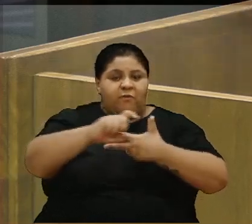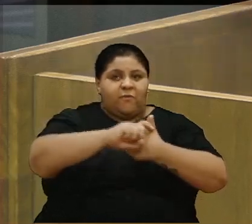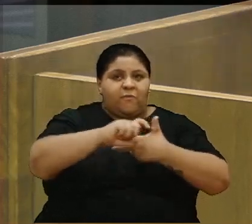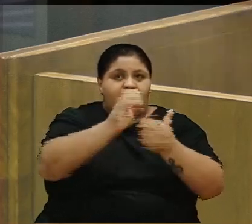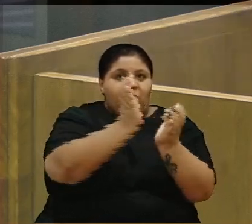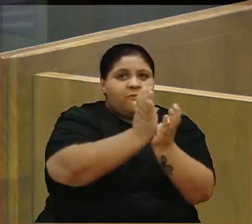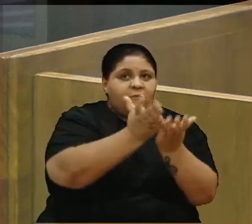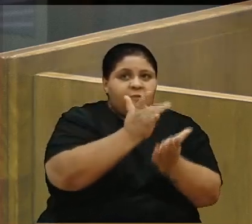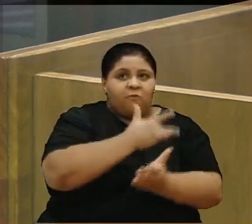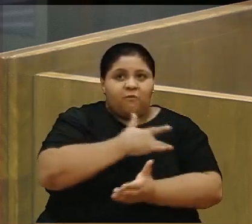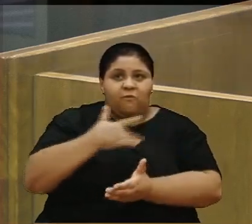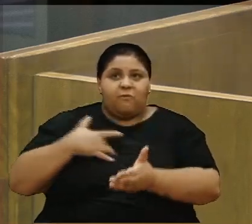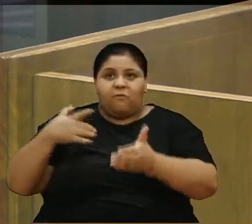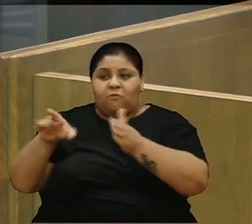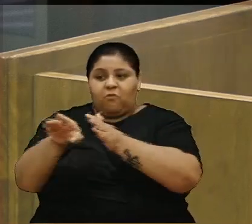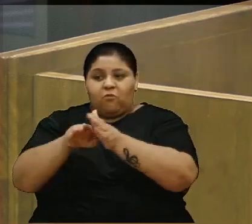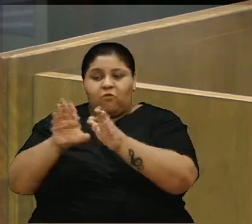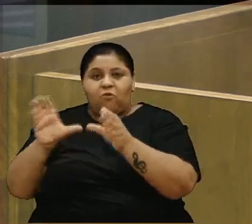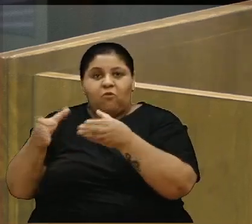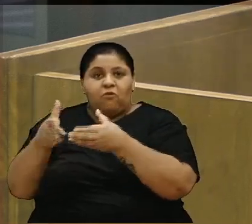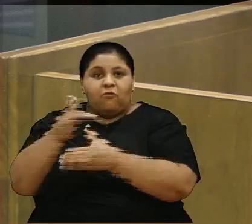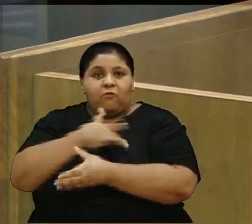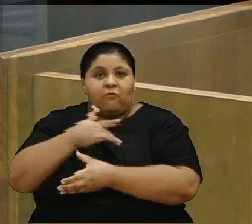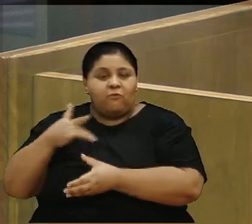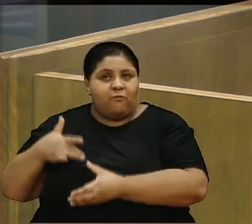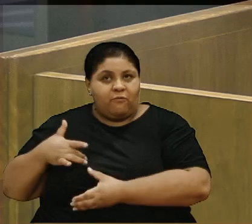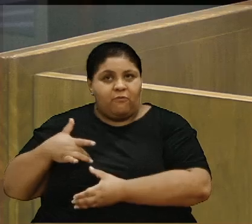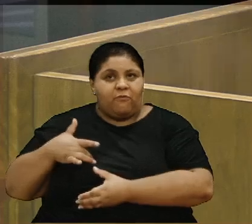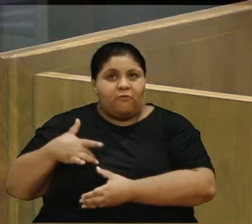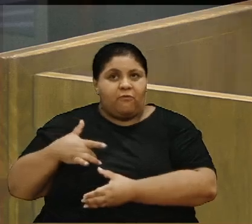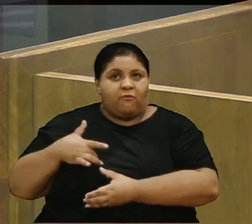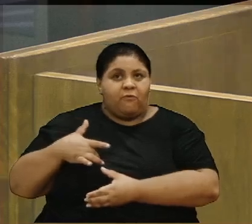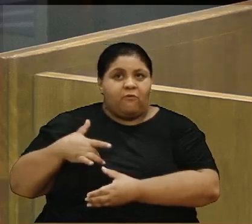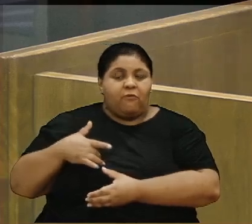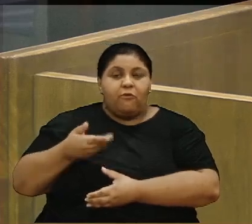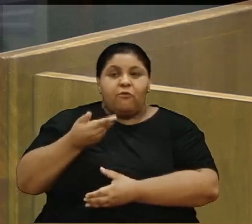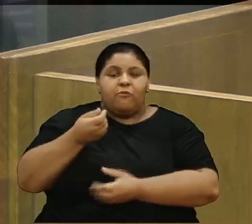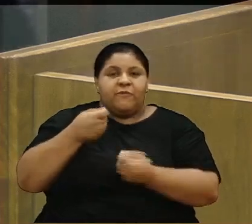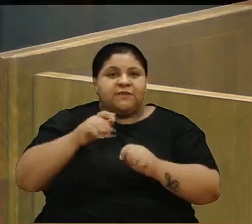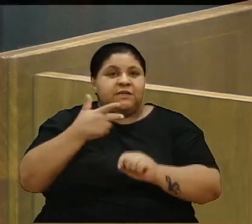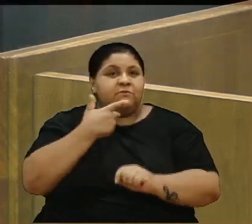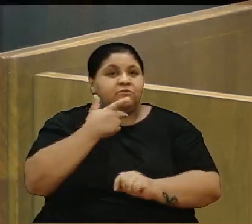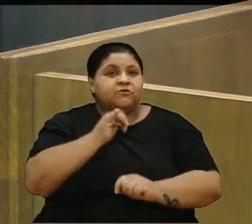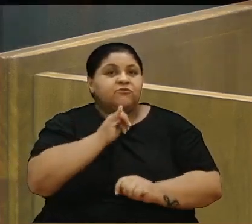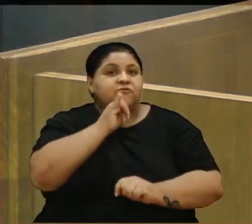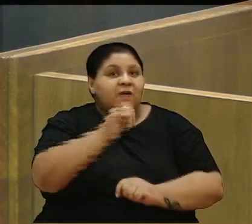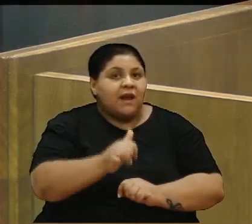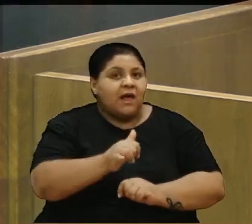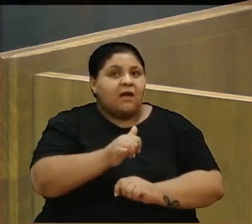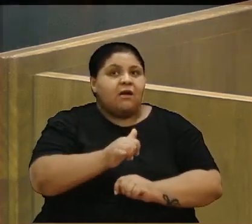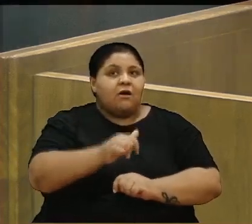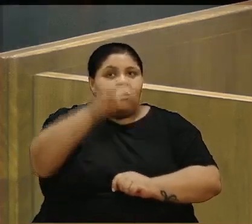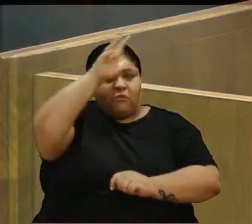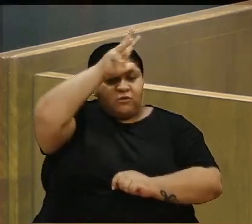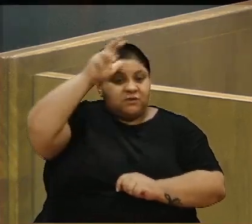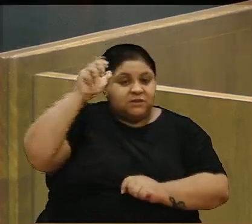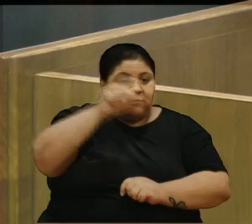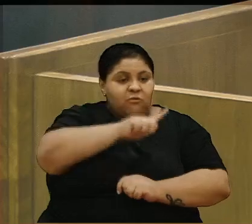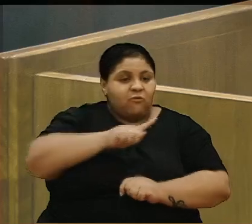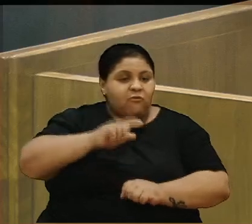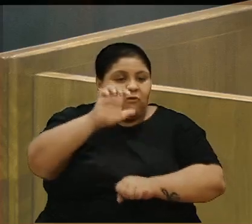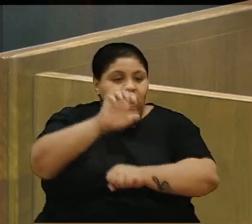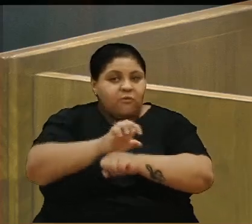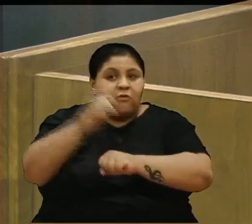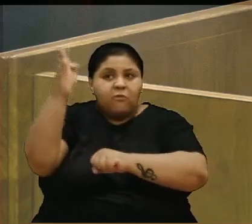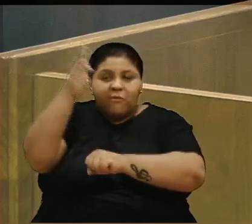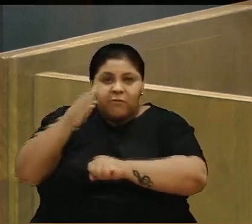saúde, conselho de saúde, nós precisamos levar tanto para o nosso executivo, quanto para o governo do Estado e para o Brasil, inclusive, para que a gente consiga pensar